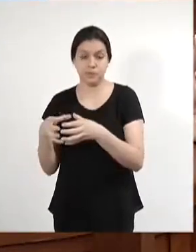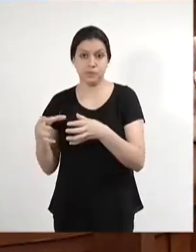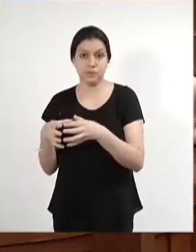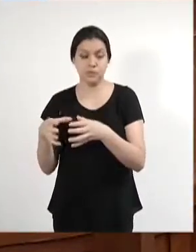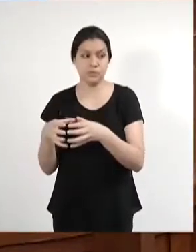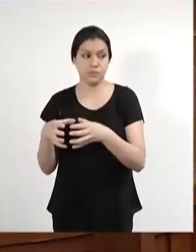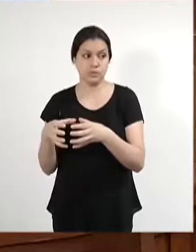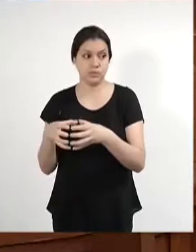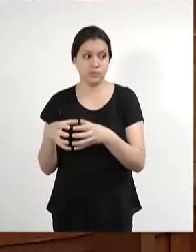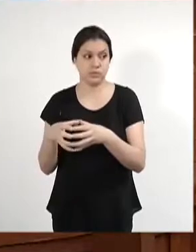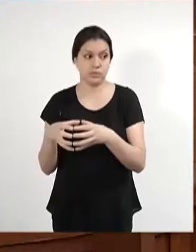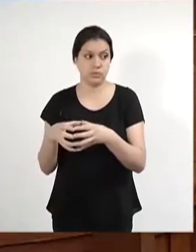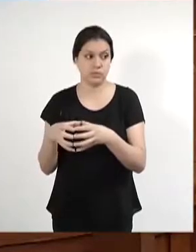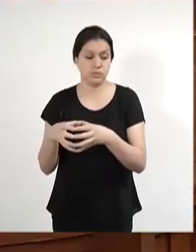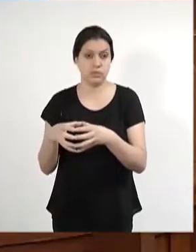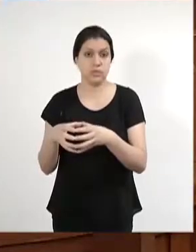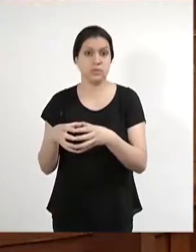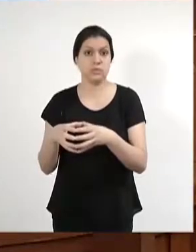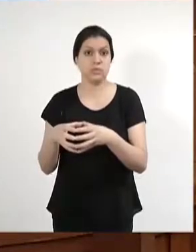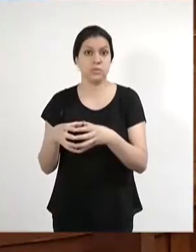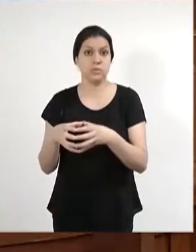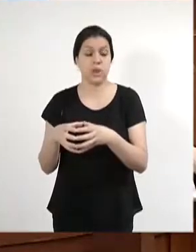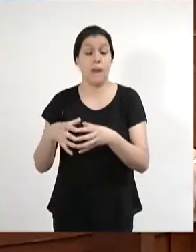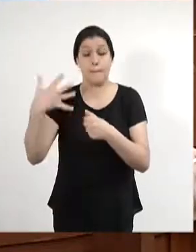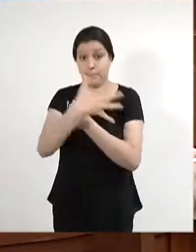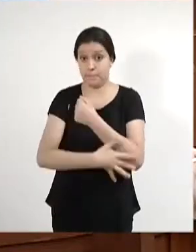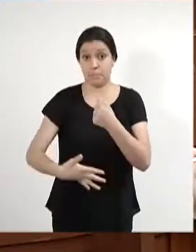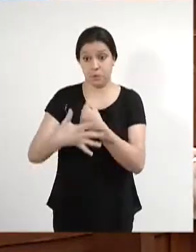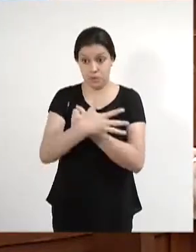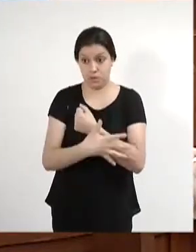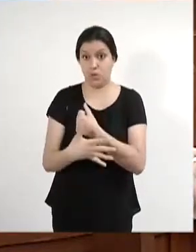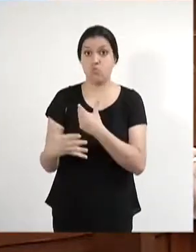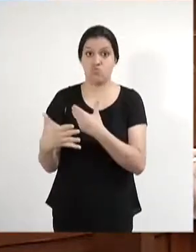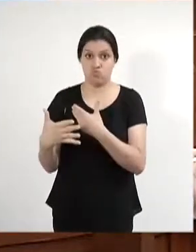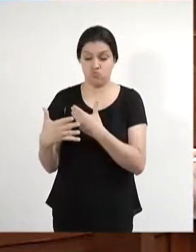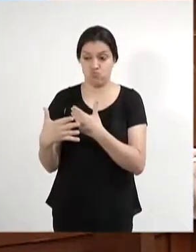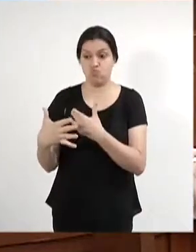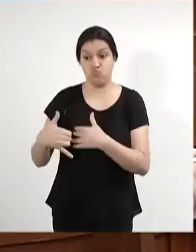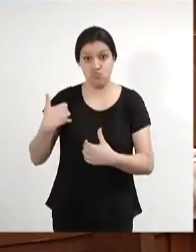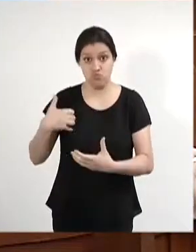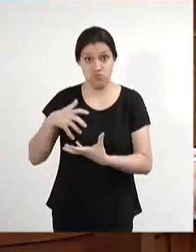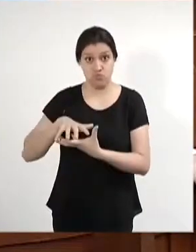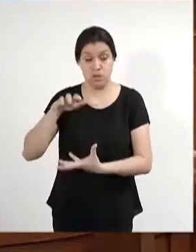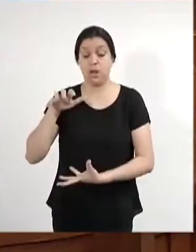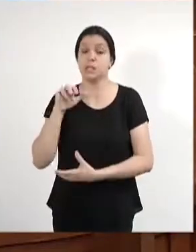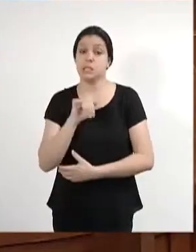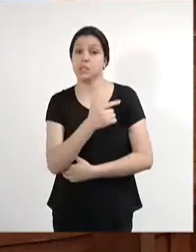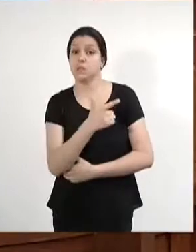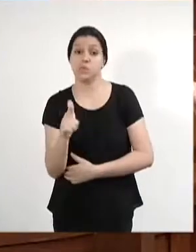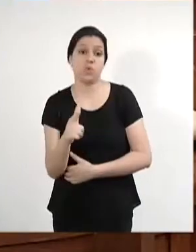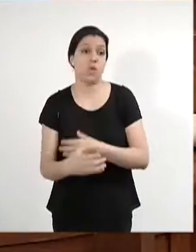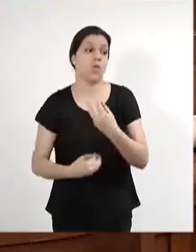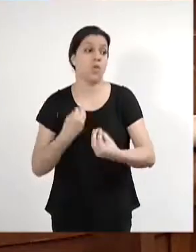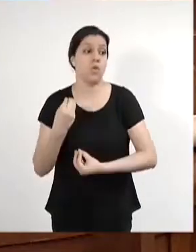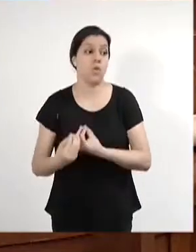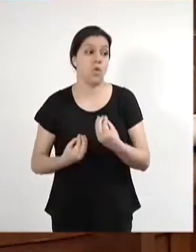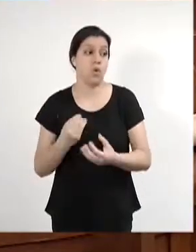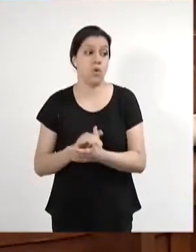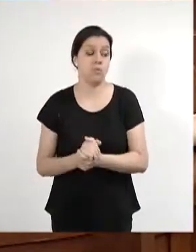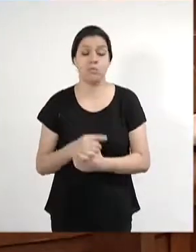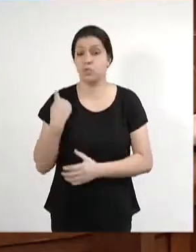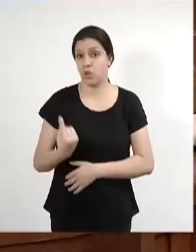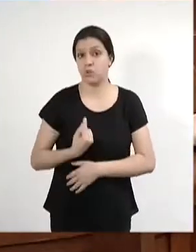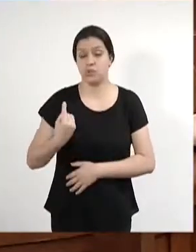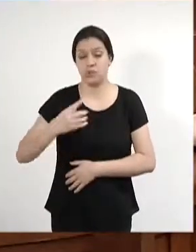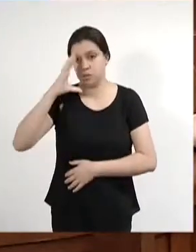relação à proteção de um idoso que não tem condições de